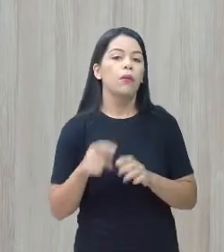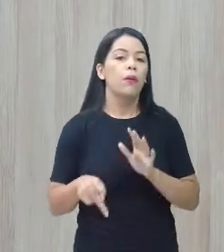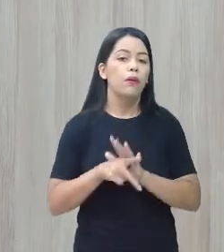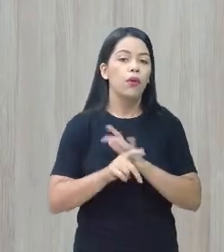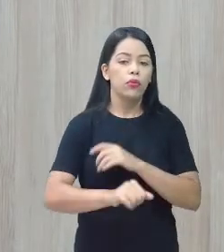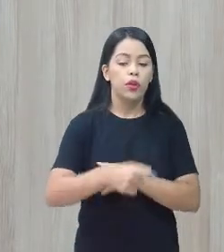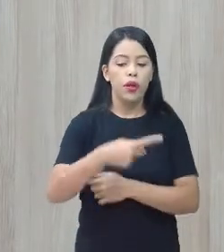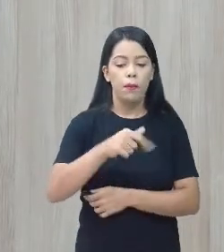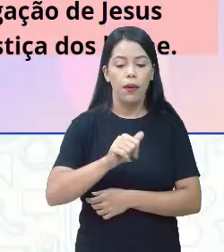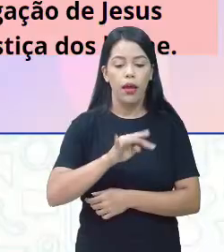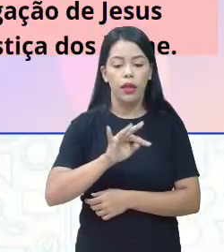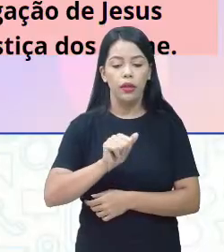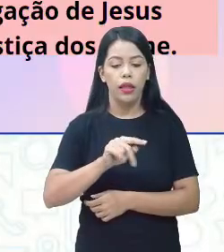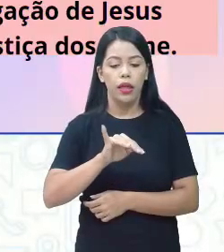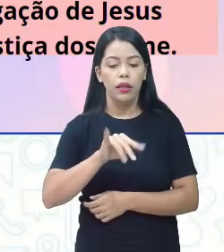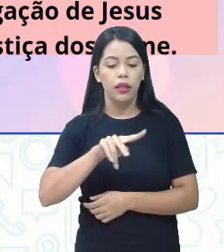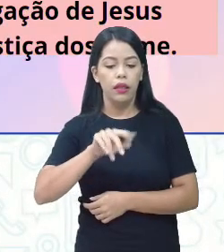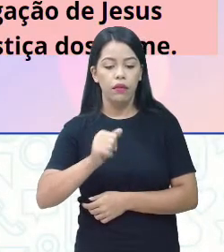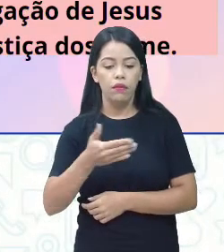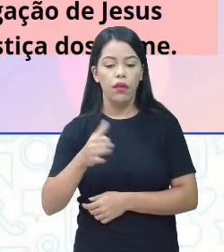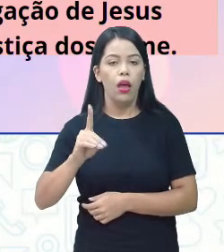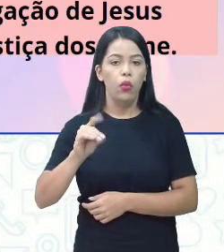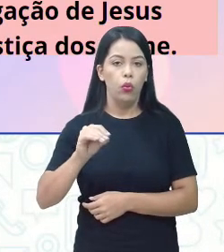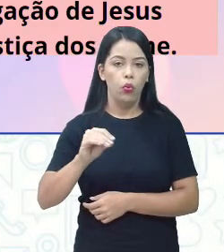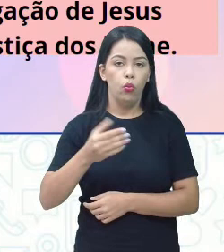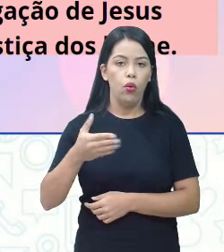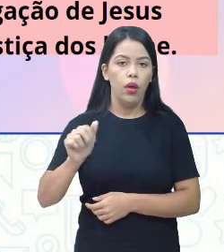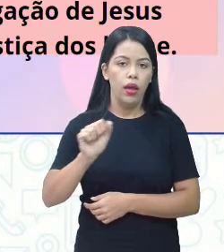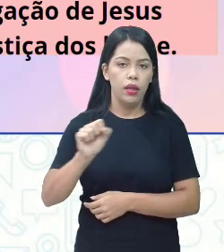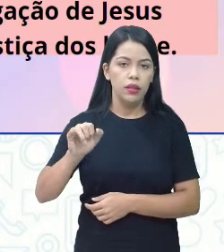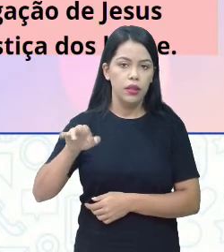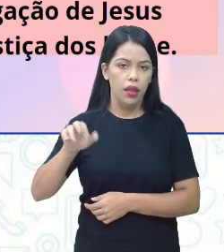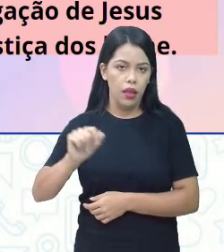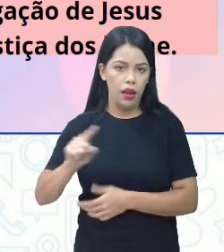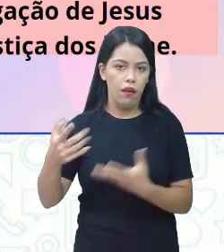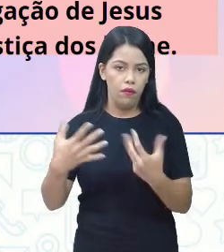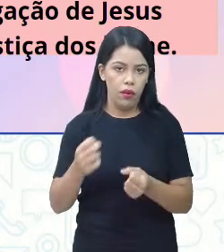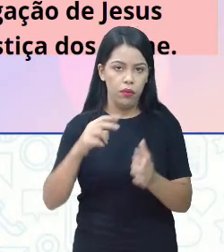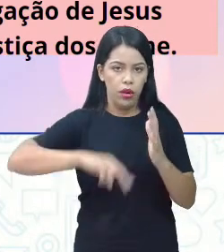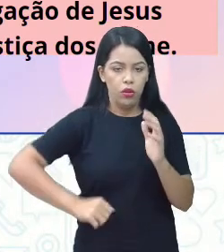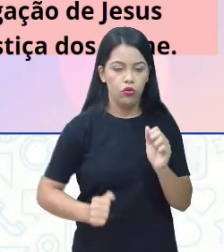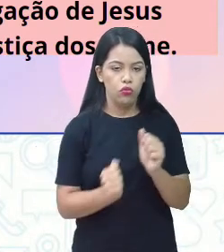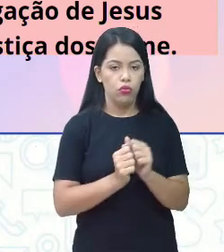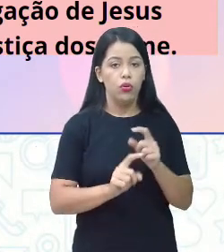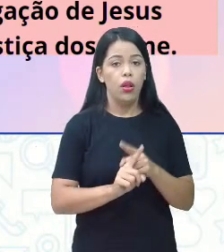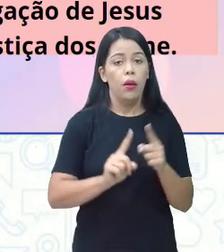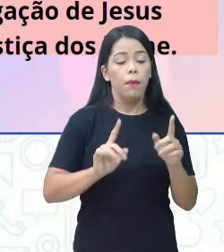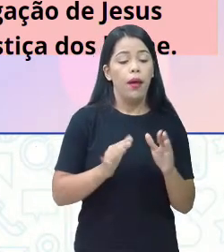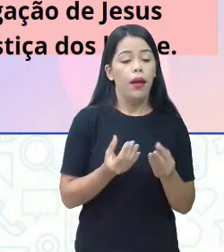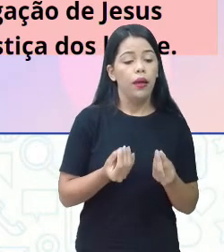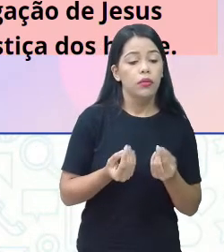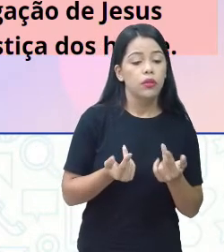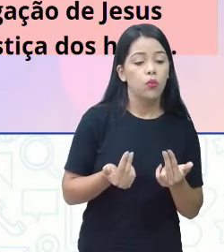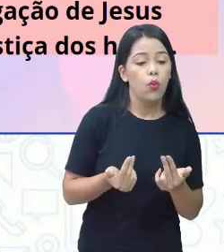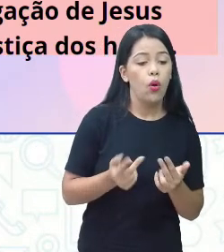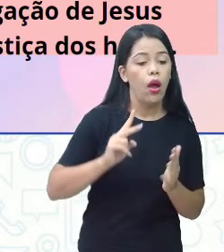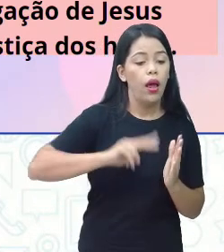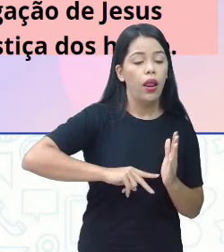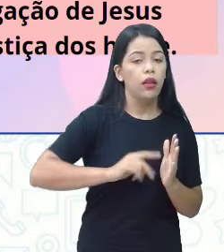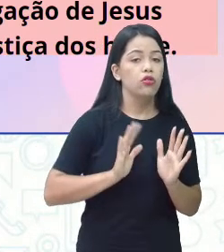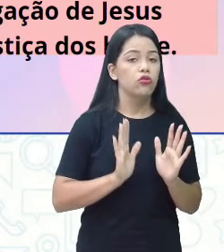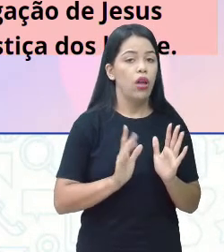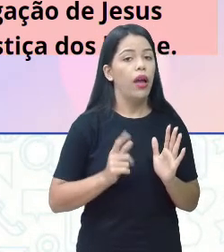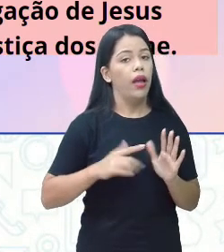Assaré chamado Autobiografia. Vamos ler junto? Mas, porém, como a leitura é a